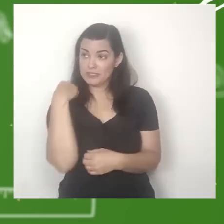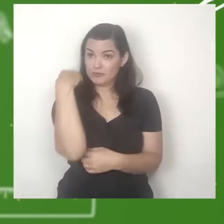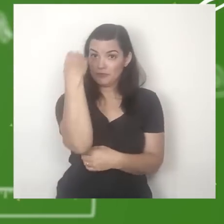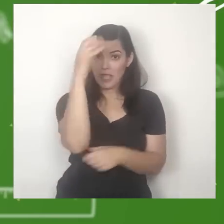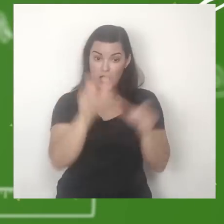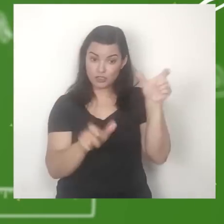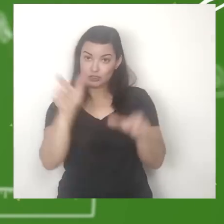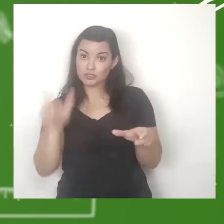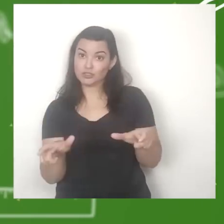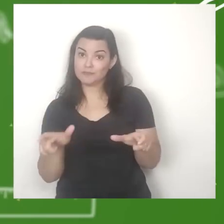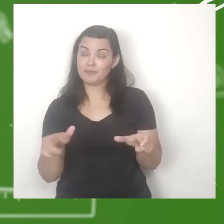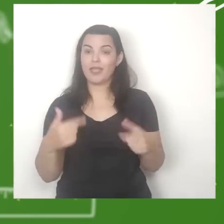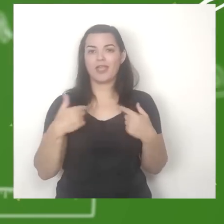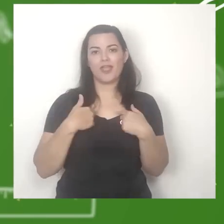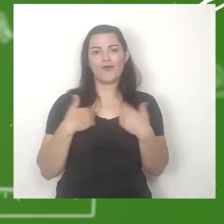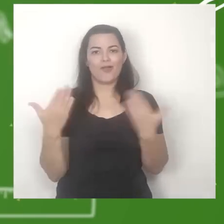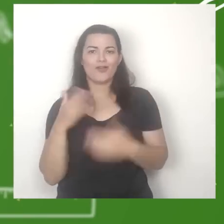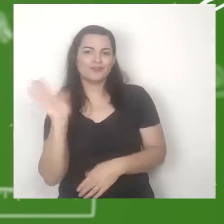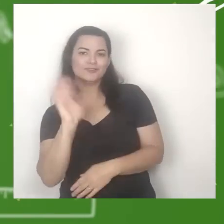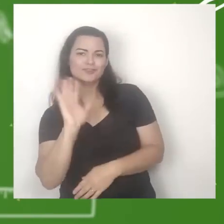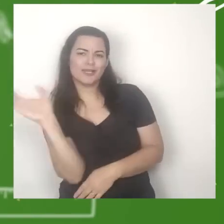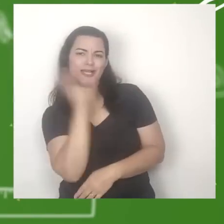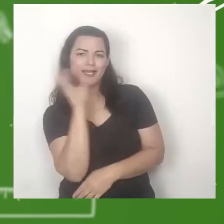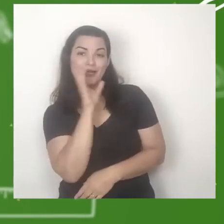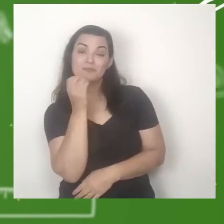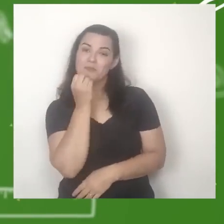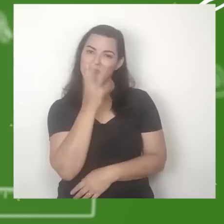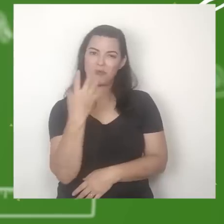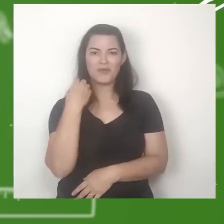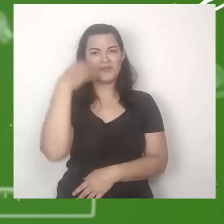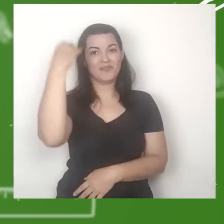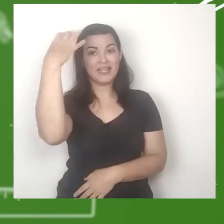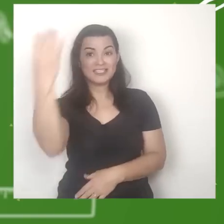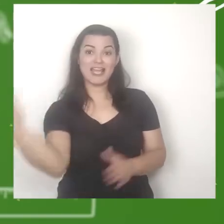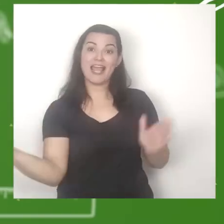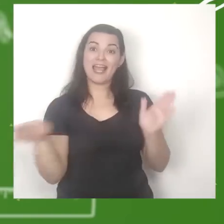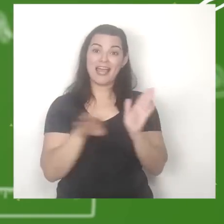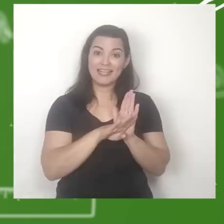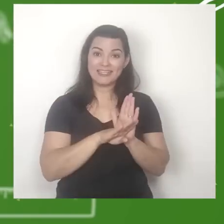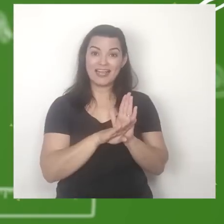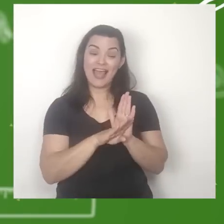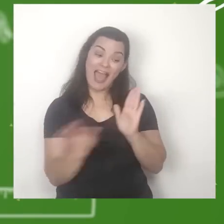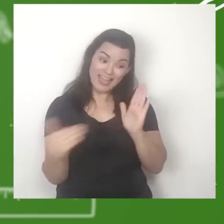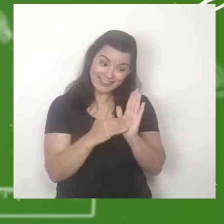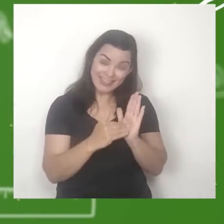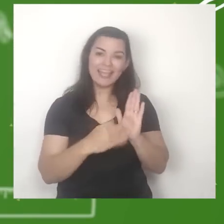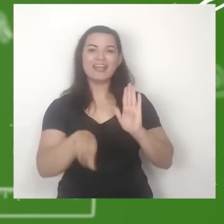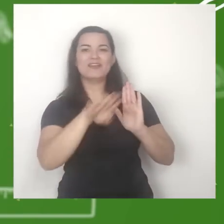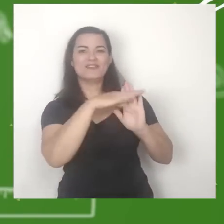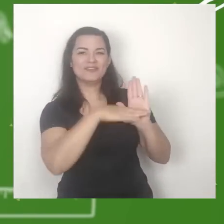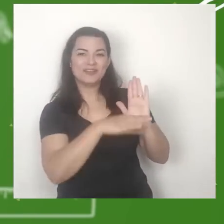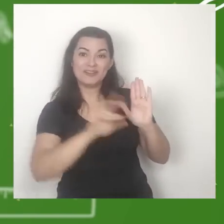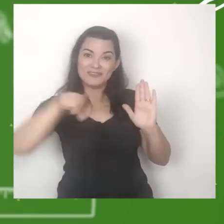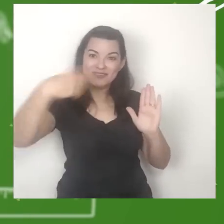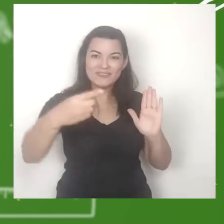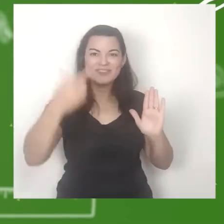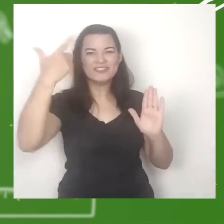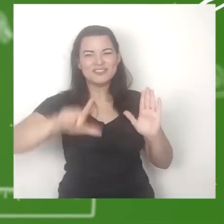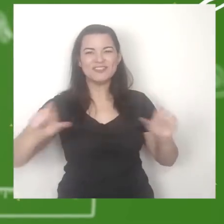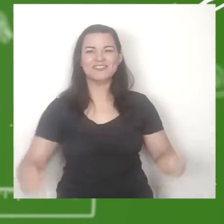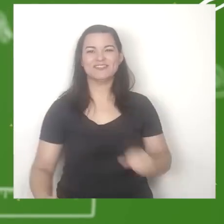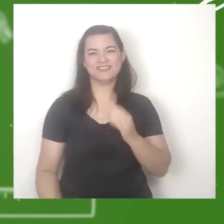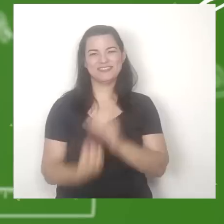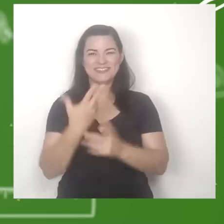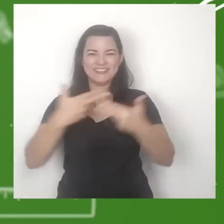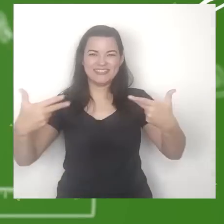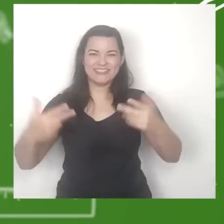Atenção, senhores passageiros. Um tchauzinho a jato, uma boa viagem e até o programa que vem com mais um De